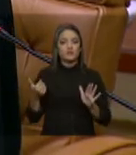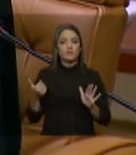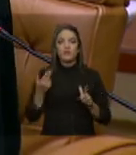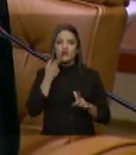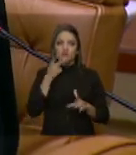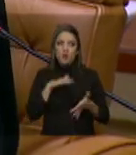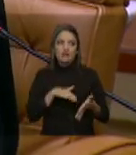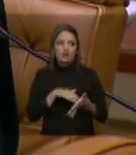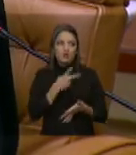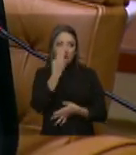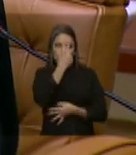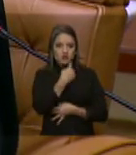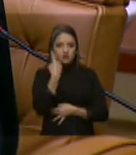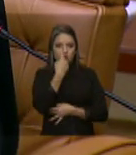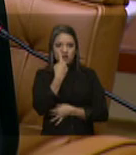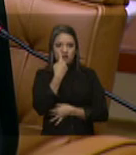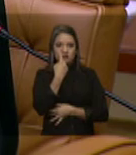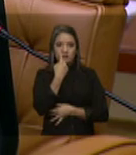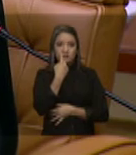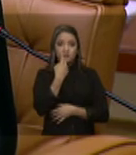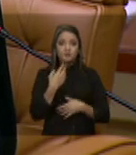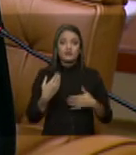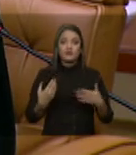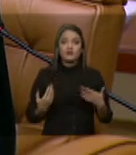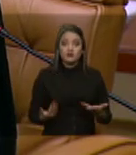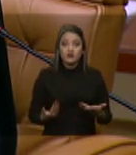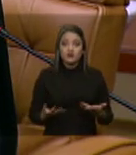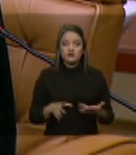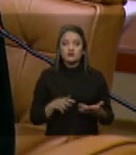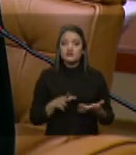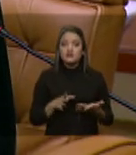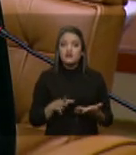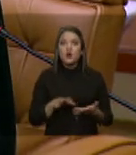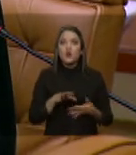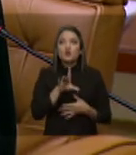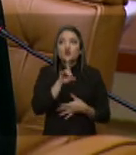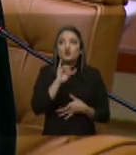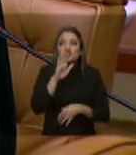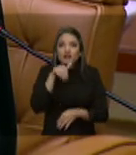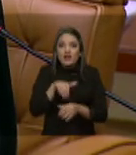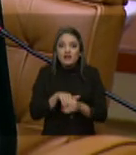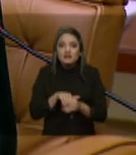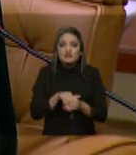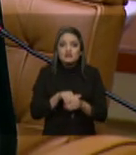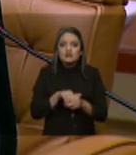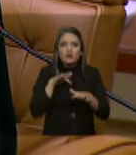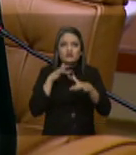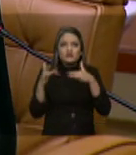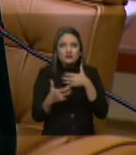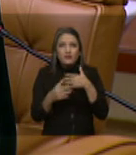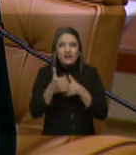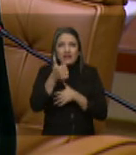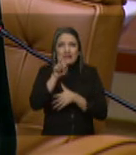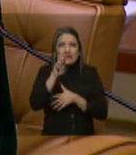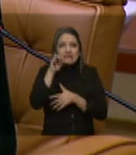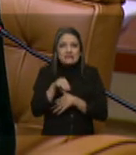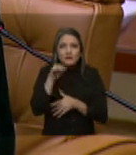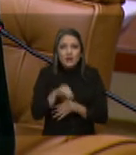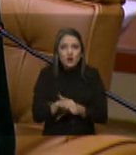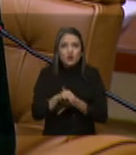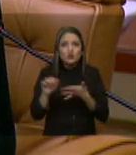horas daí passamos para uma hora 48 horas antes no dia da eleição em 15 minutos eles retiravam notícias é